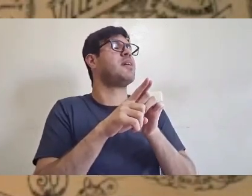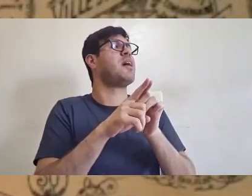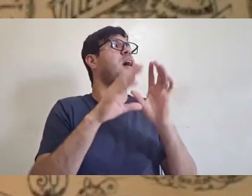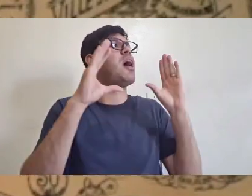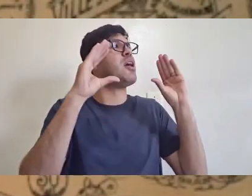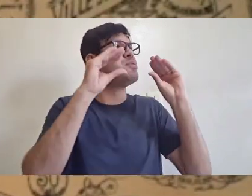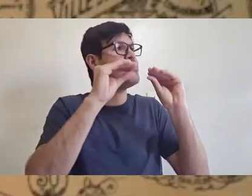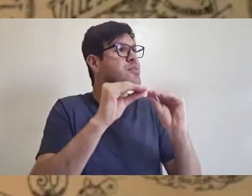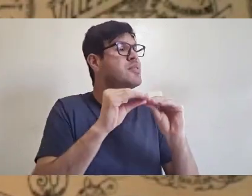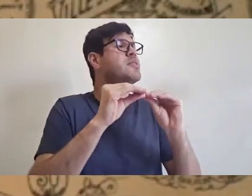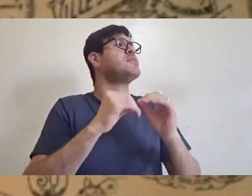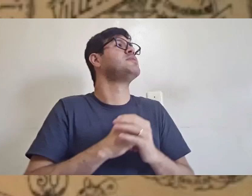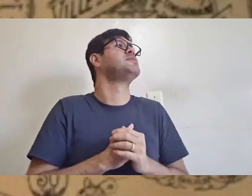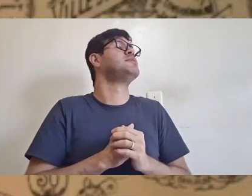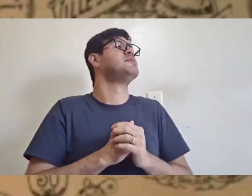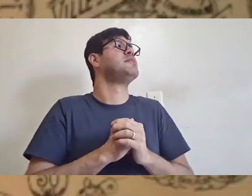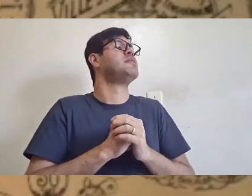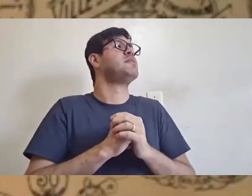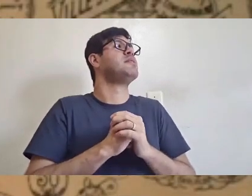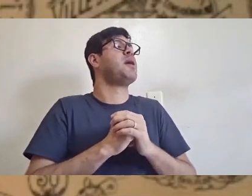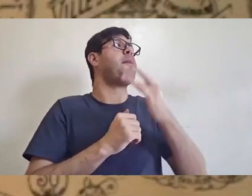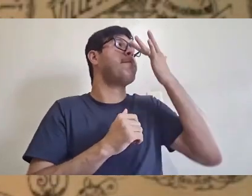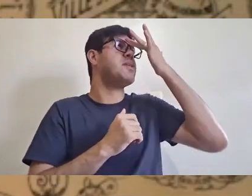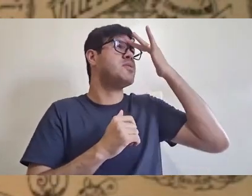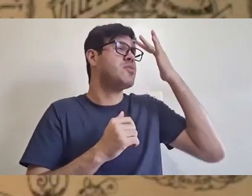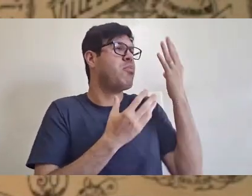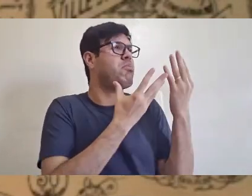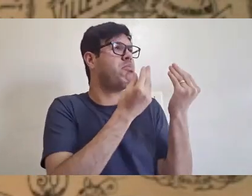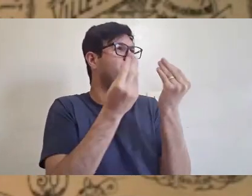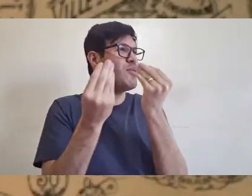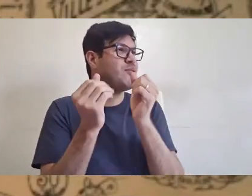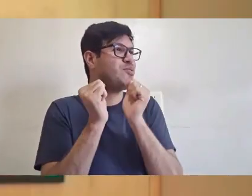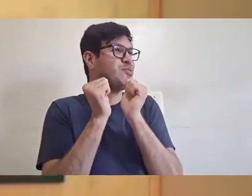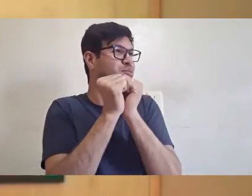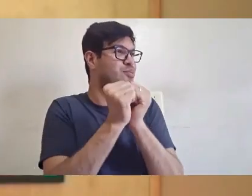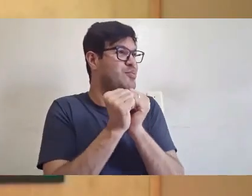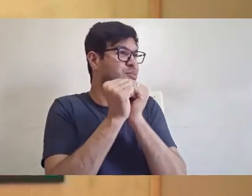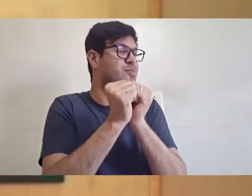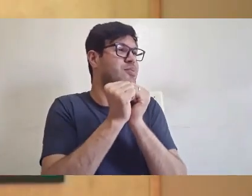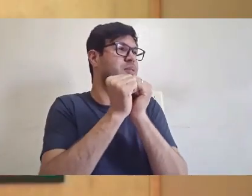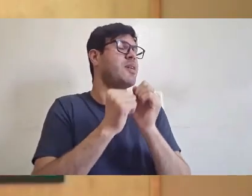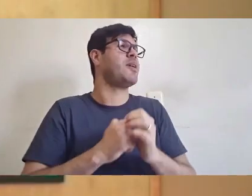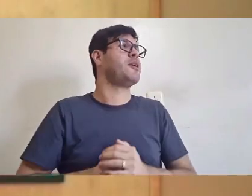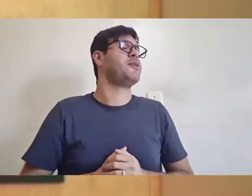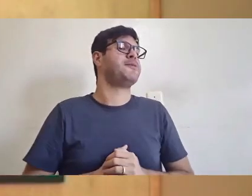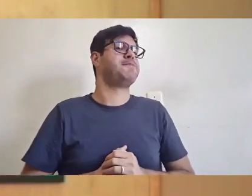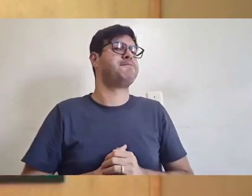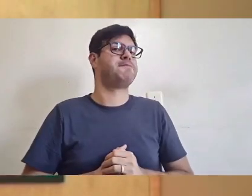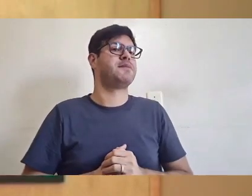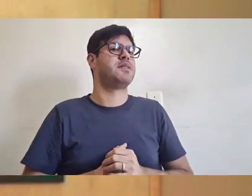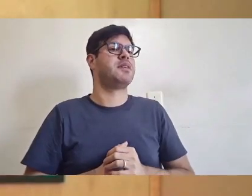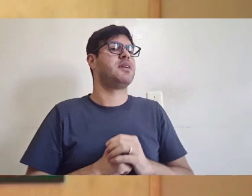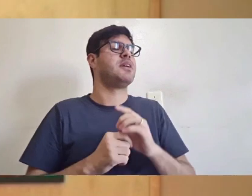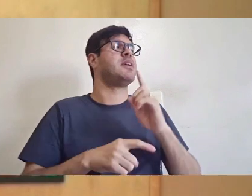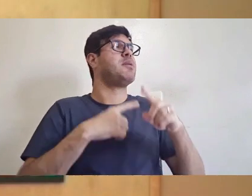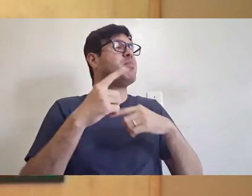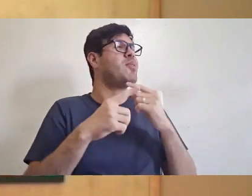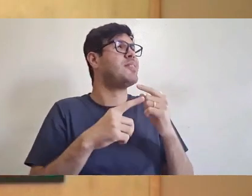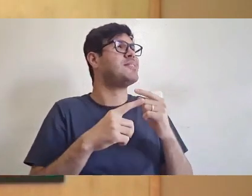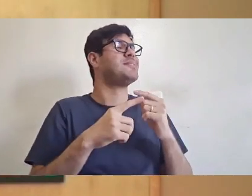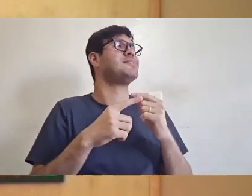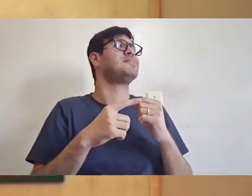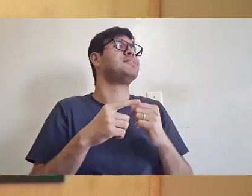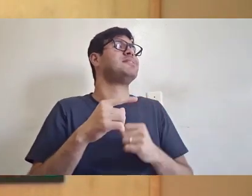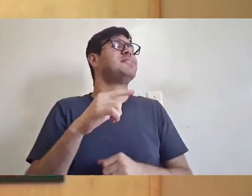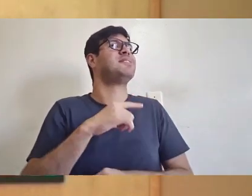Pimenta e outras tantas pessoas. E depois, bom, eu tinha um outro tipo de programa, mas às vezes a